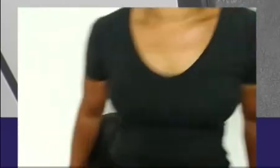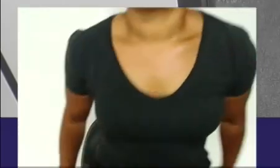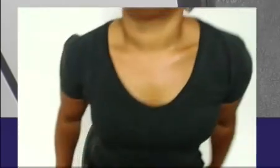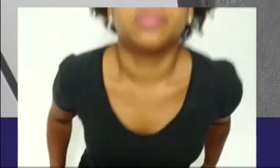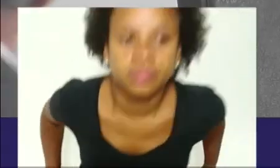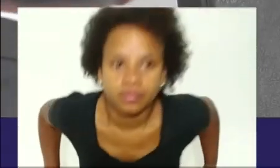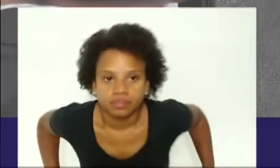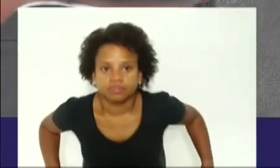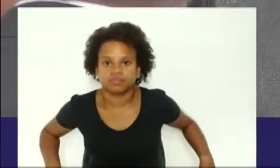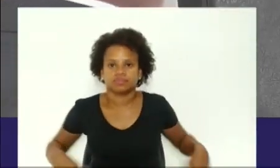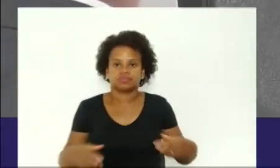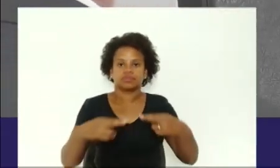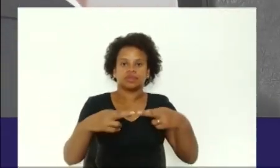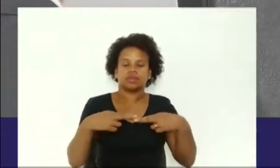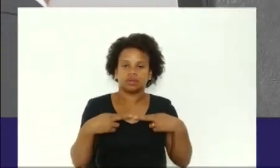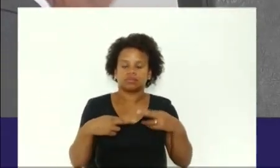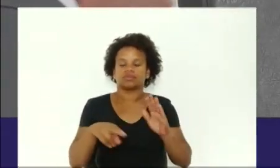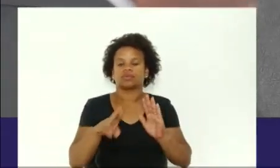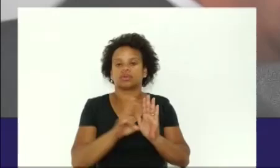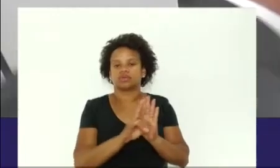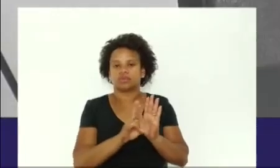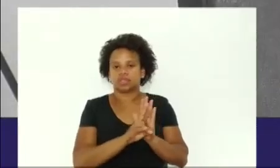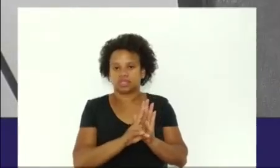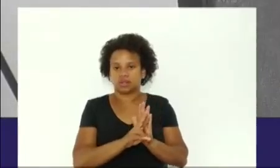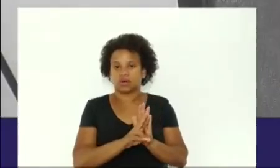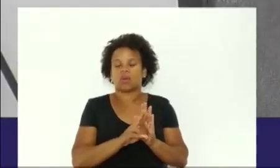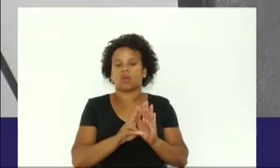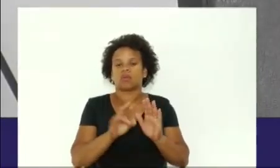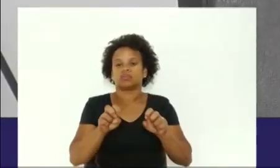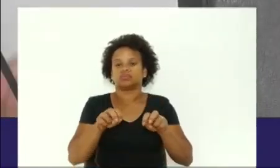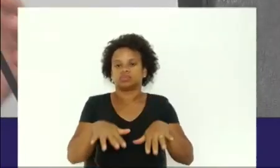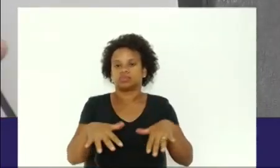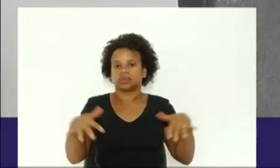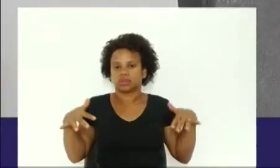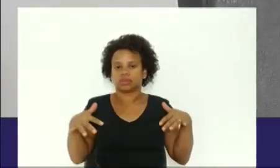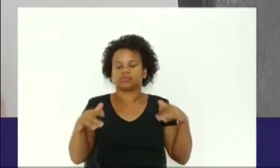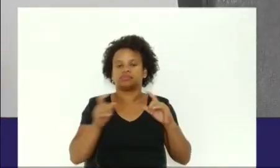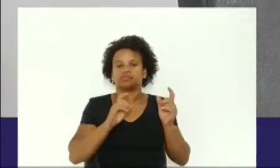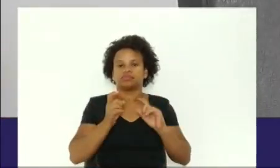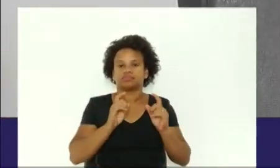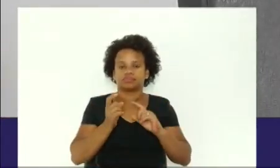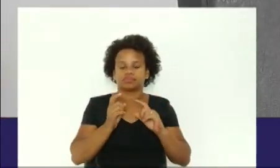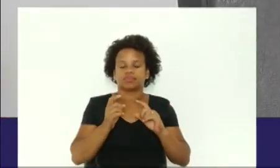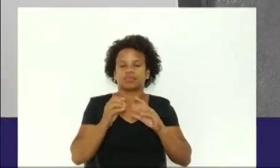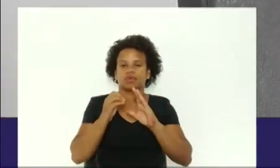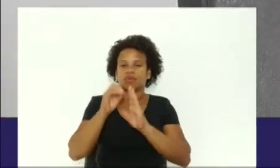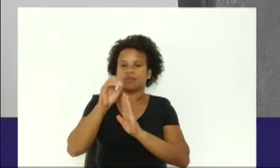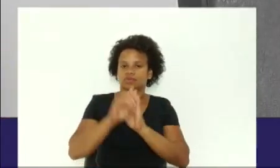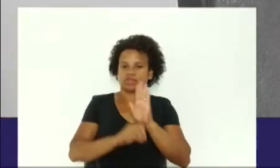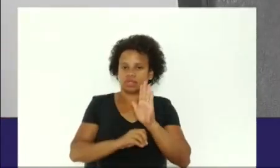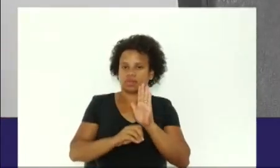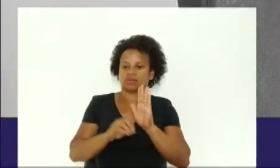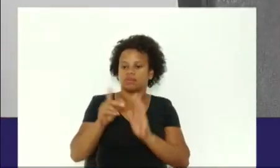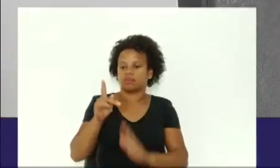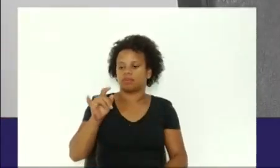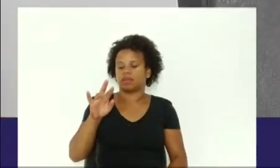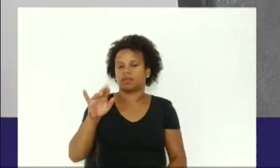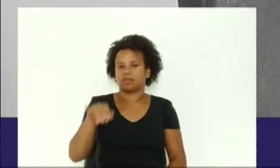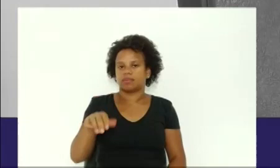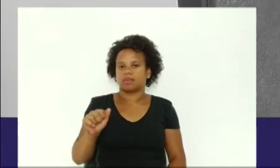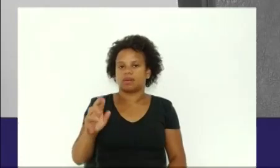as formalidades regimentais, ouvido o plenário, seja oficiado ao proprietário do Primar Transporte, Marcelo